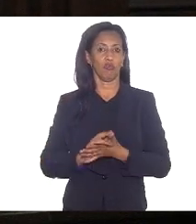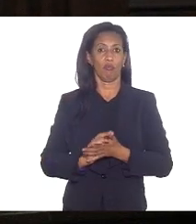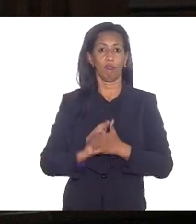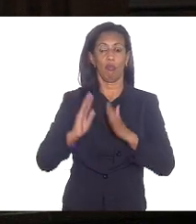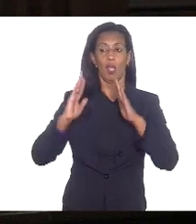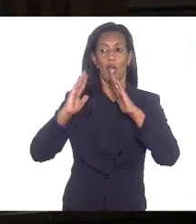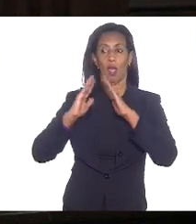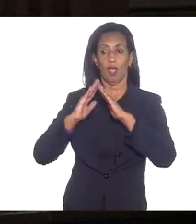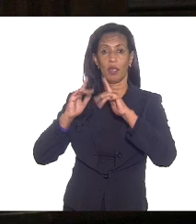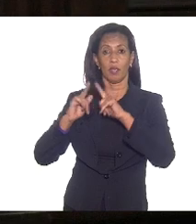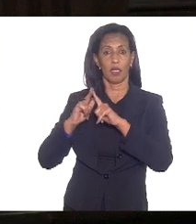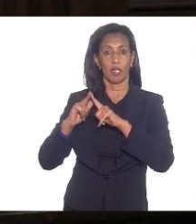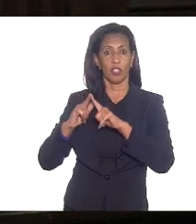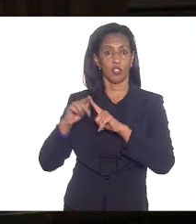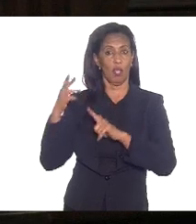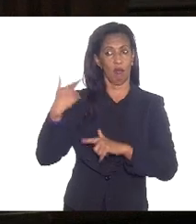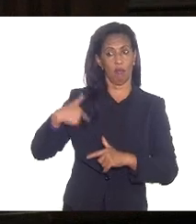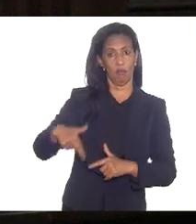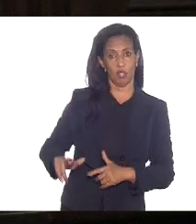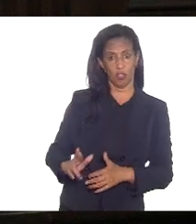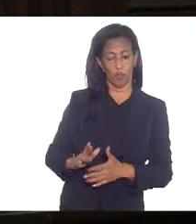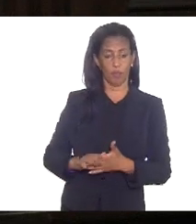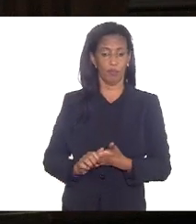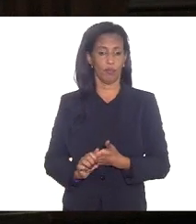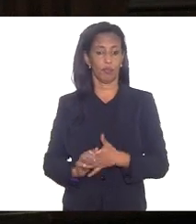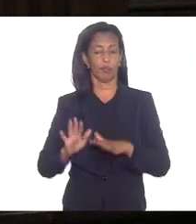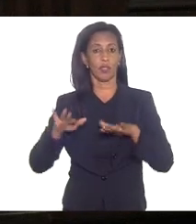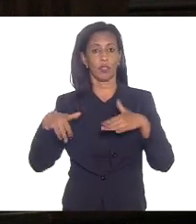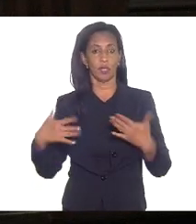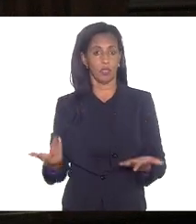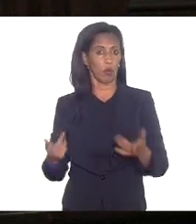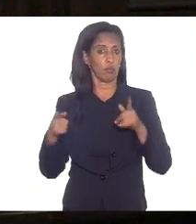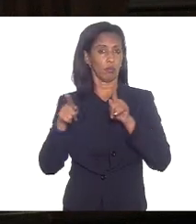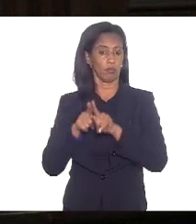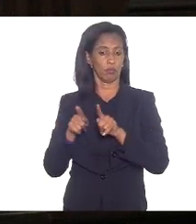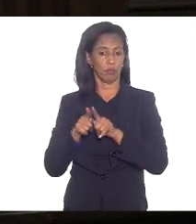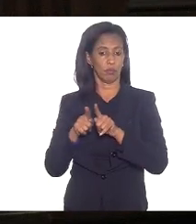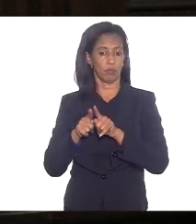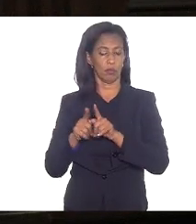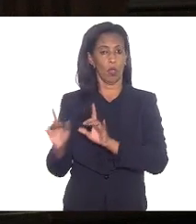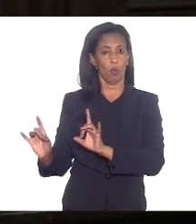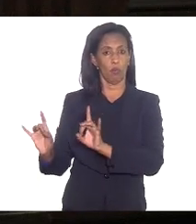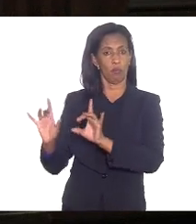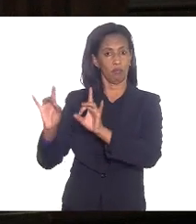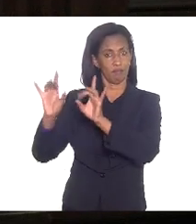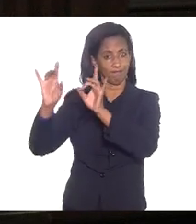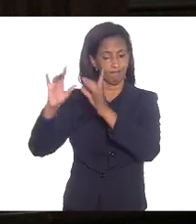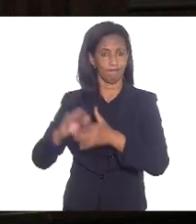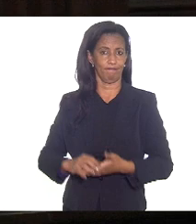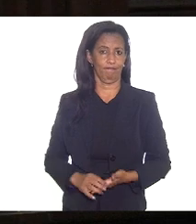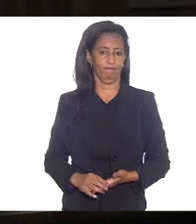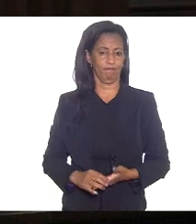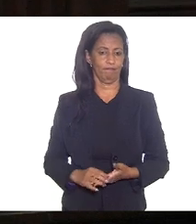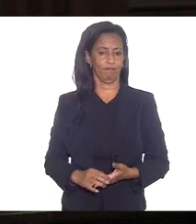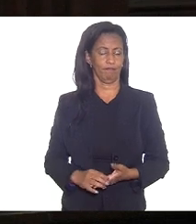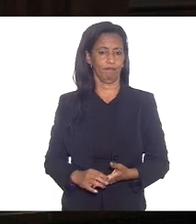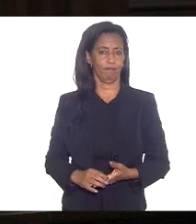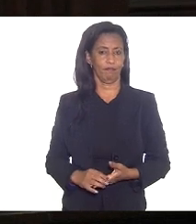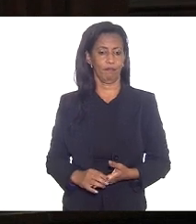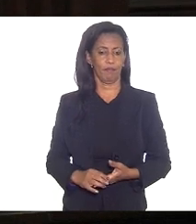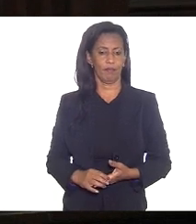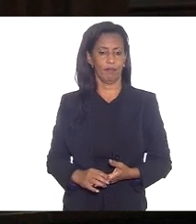denominação confessional envolvida, são prerrogativas essenciais de